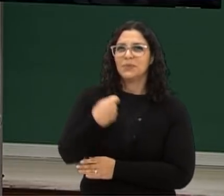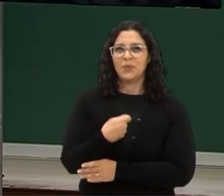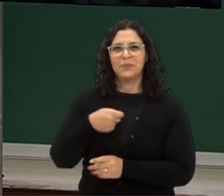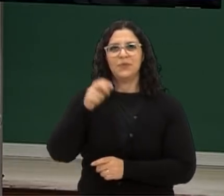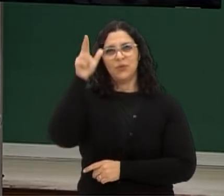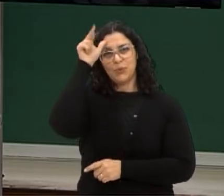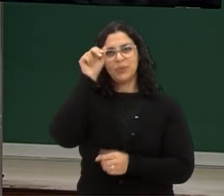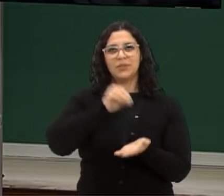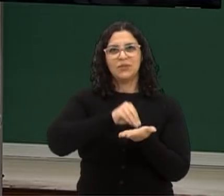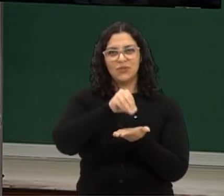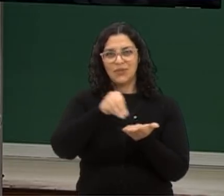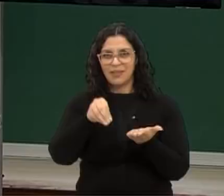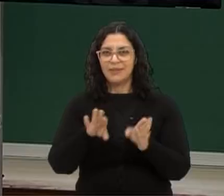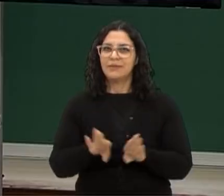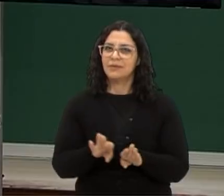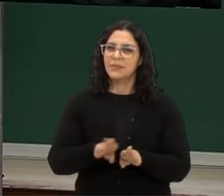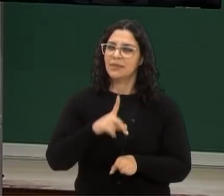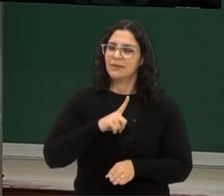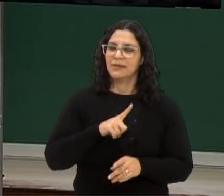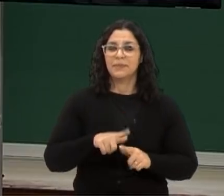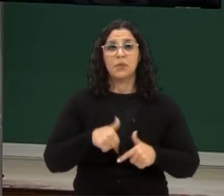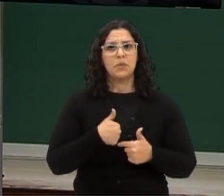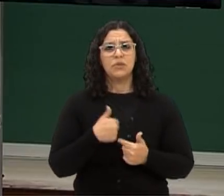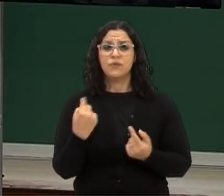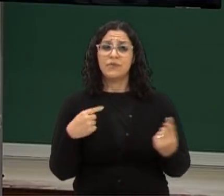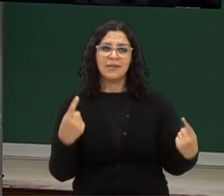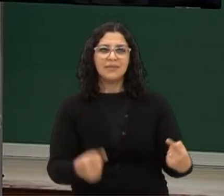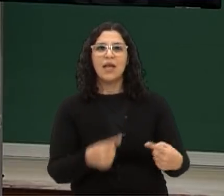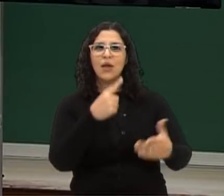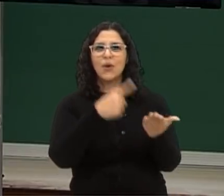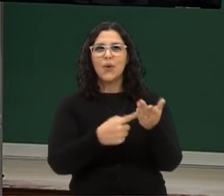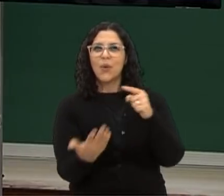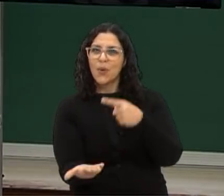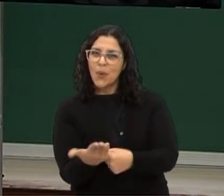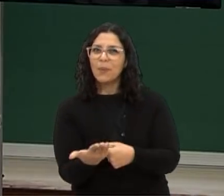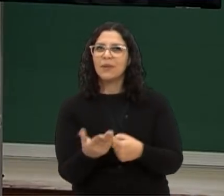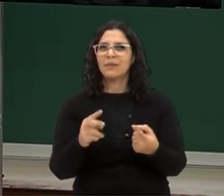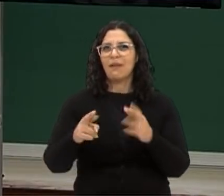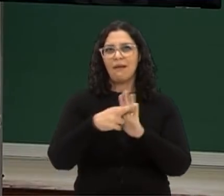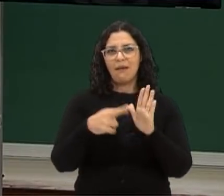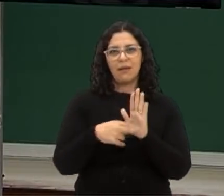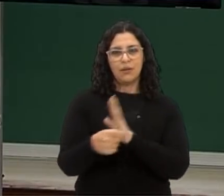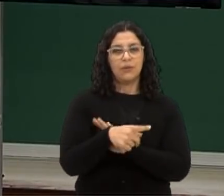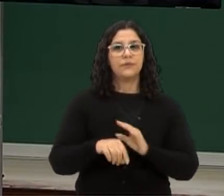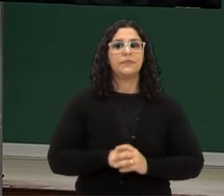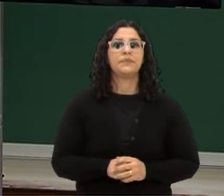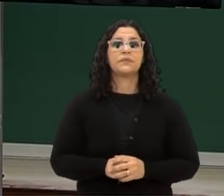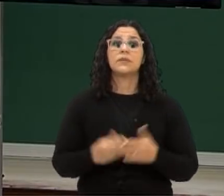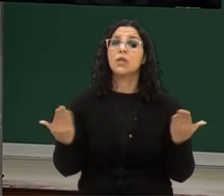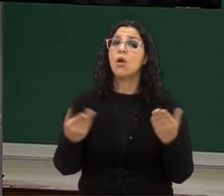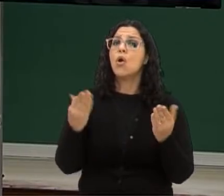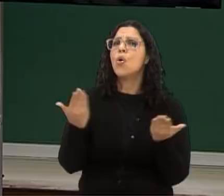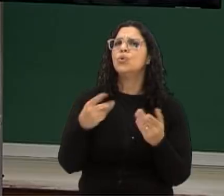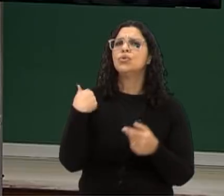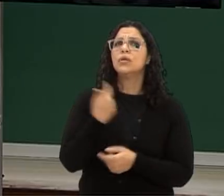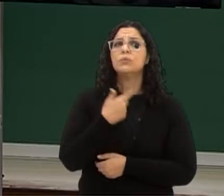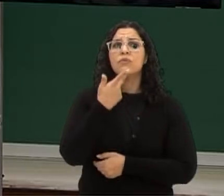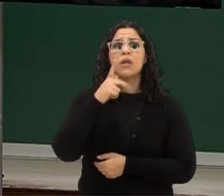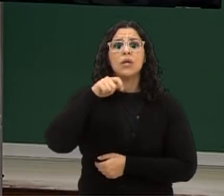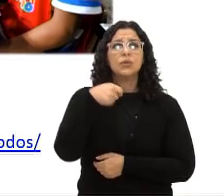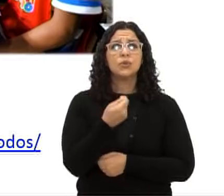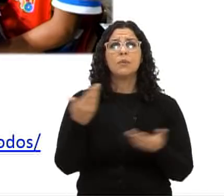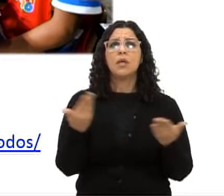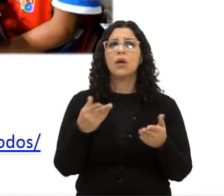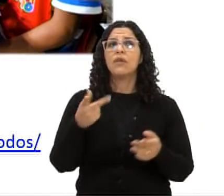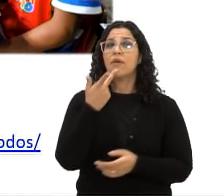nível de como você está jogando. Então fica entre vocês dois essa regra, ok? E hoje vamos falar o quê?